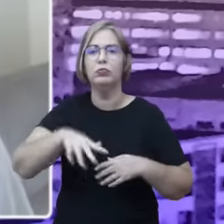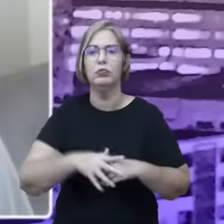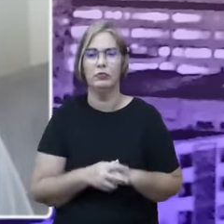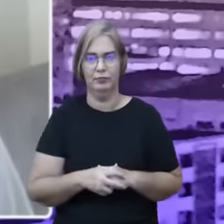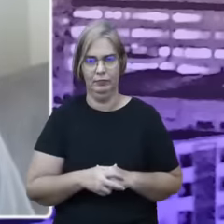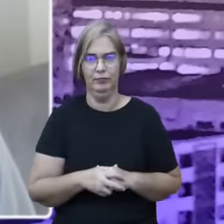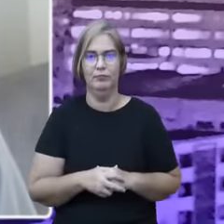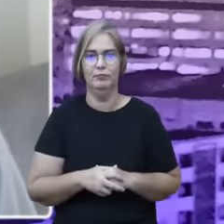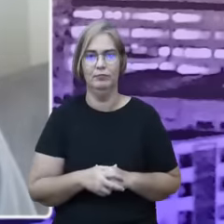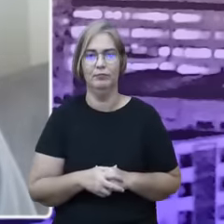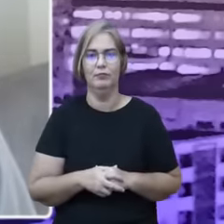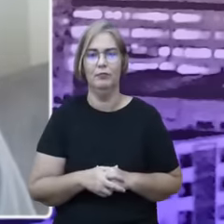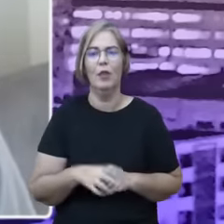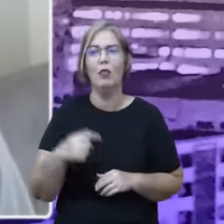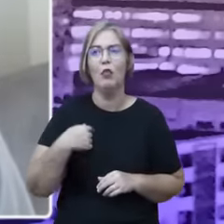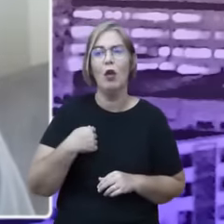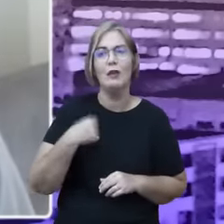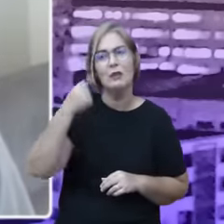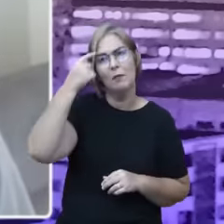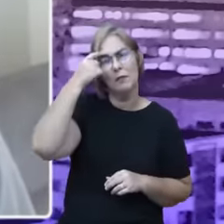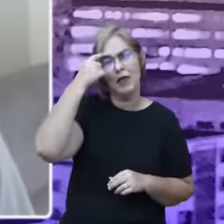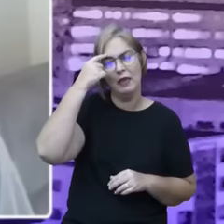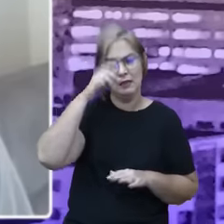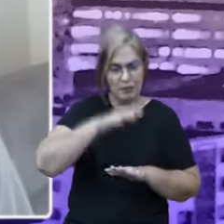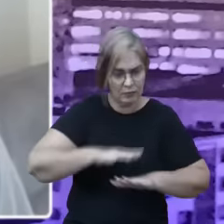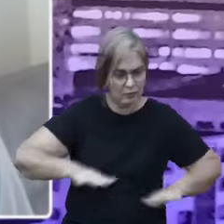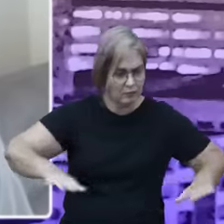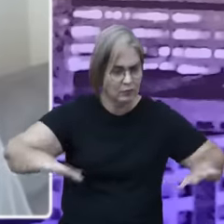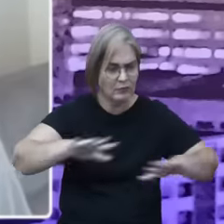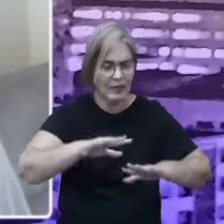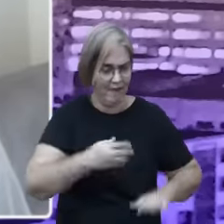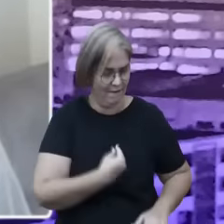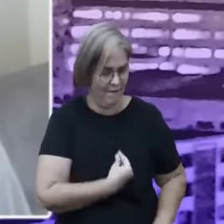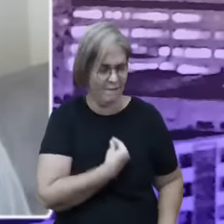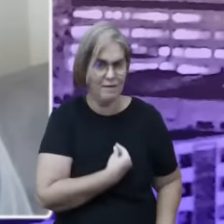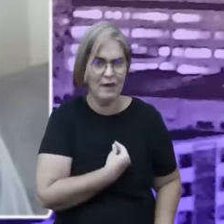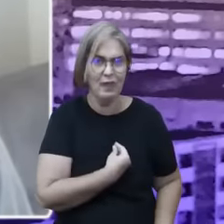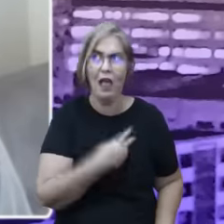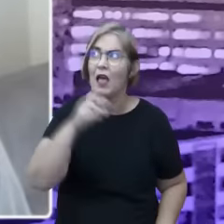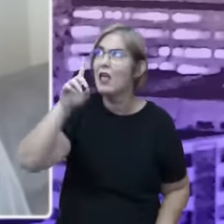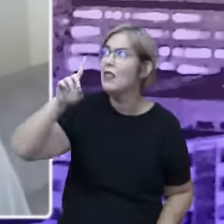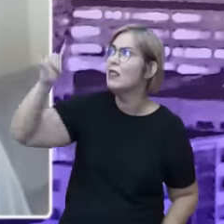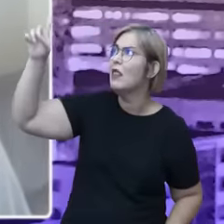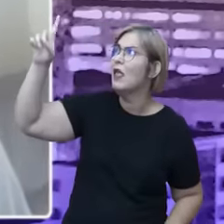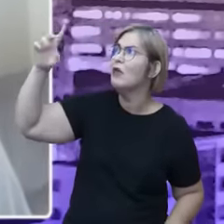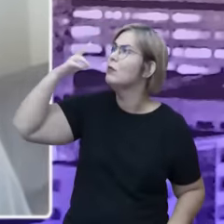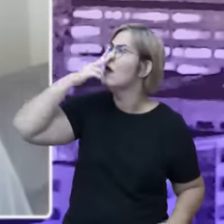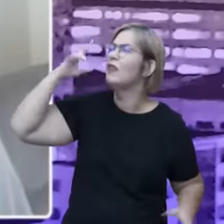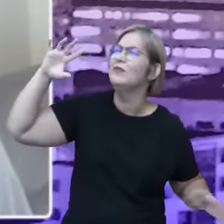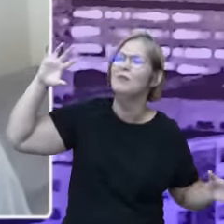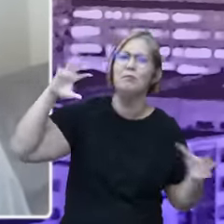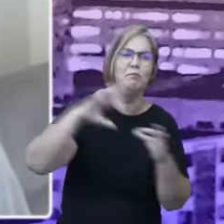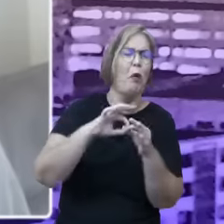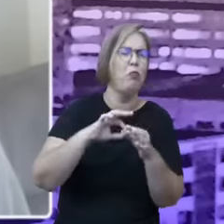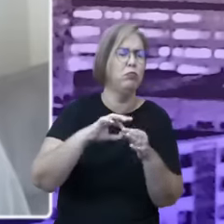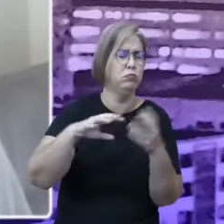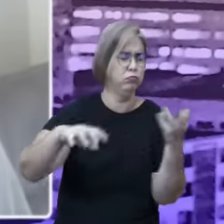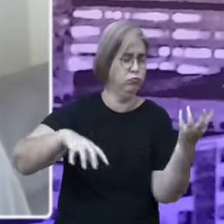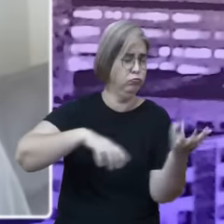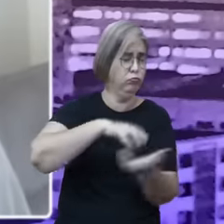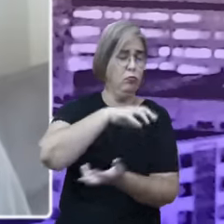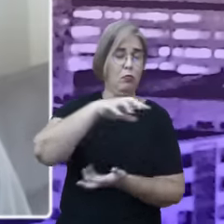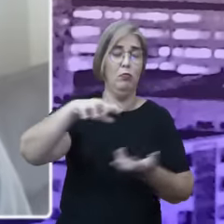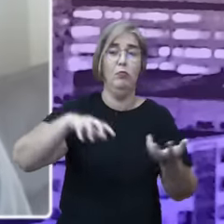no plano material e numa atmosfera de intensa confusão no âmbito do espírito. Uma crise